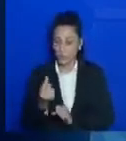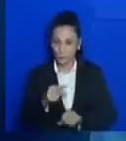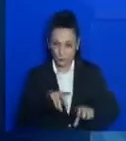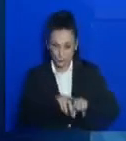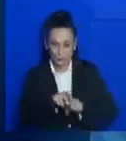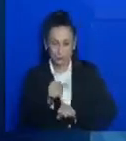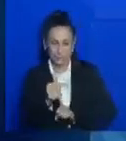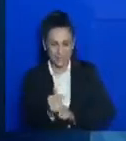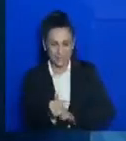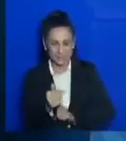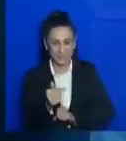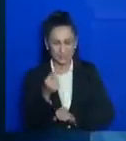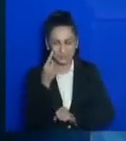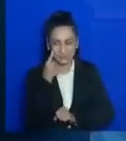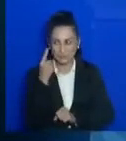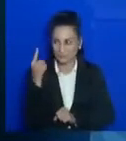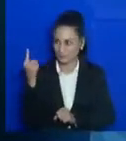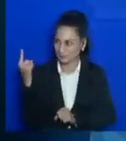do Super 7.